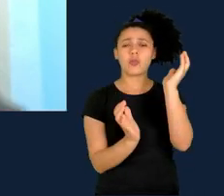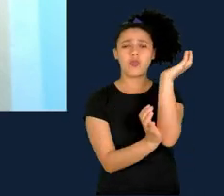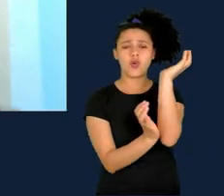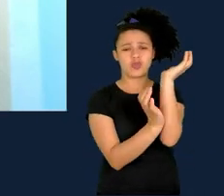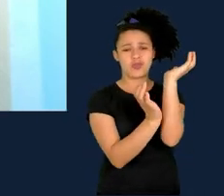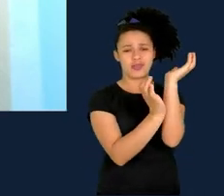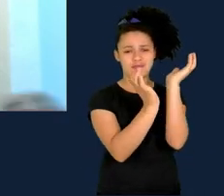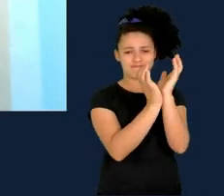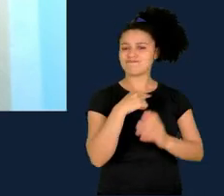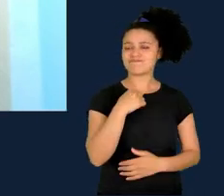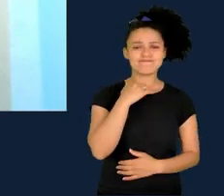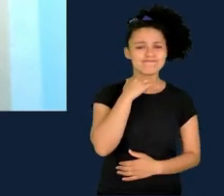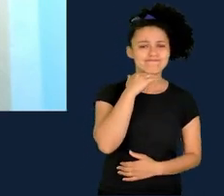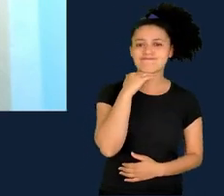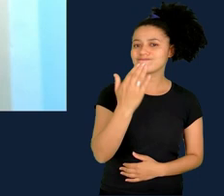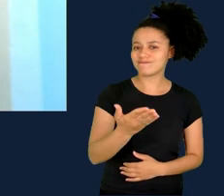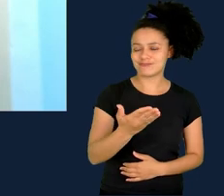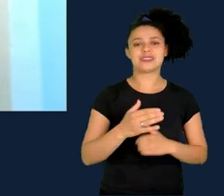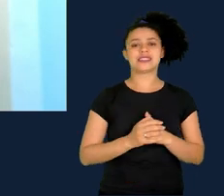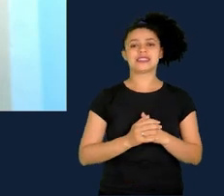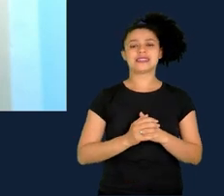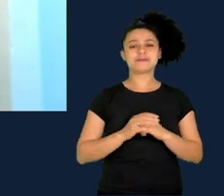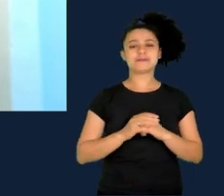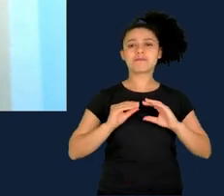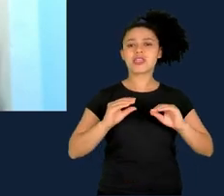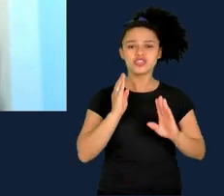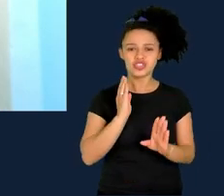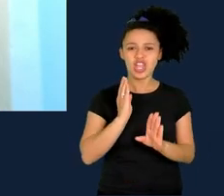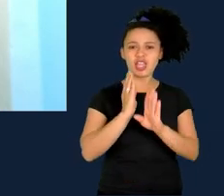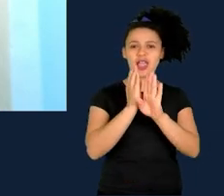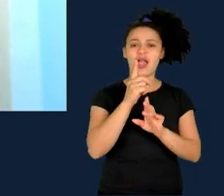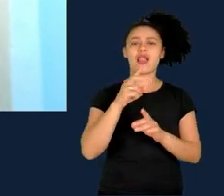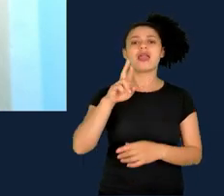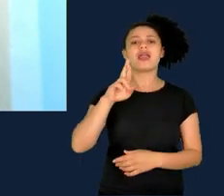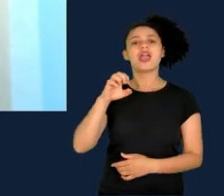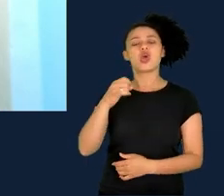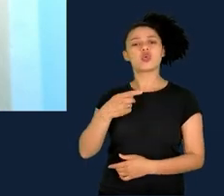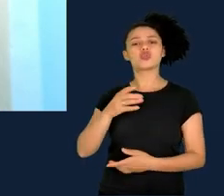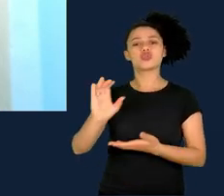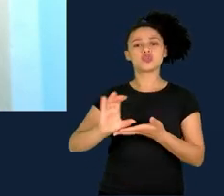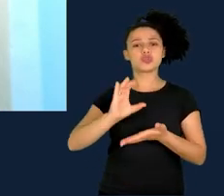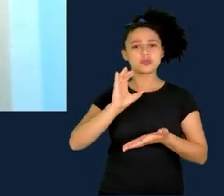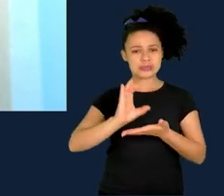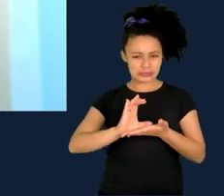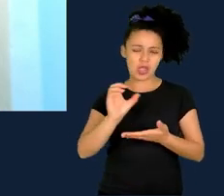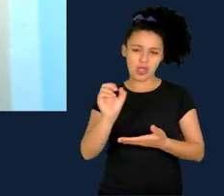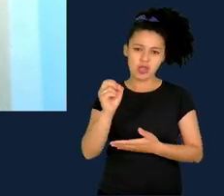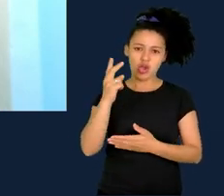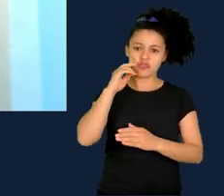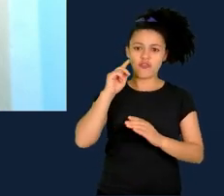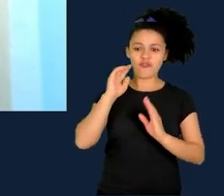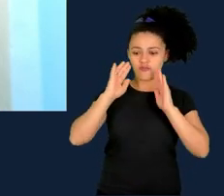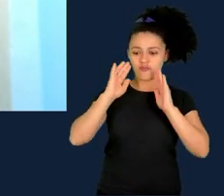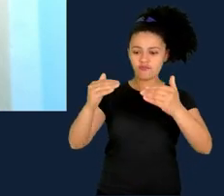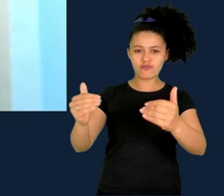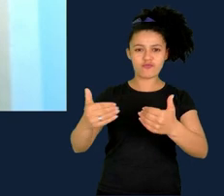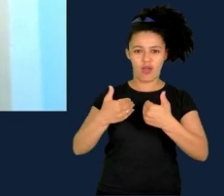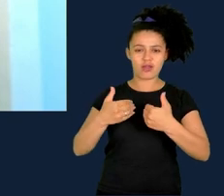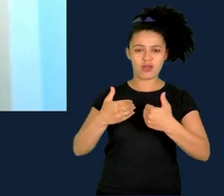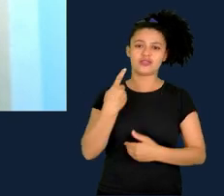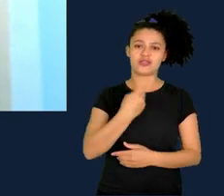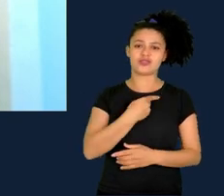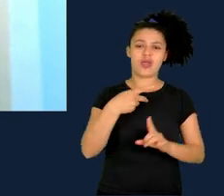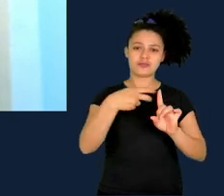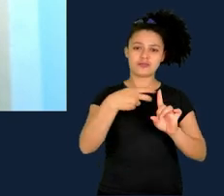consegue ter acesso a esses recursos que são dito direcionado aos povos indígenas. Então, acho que